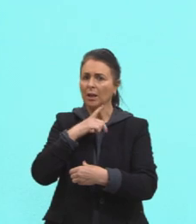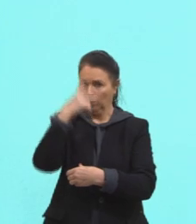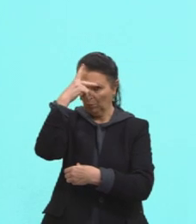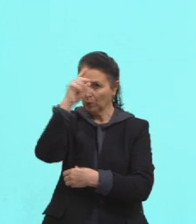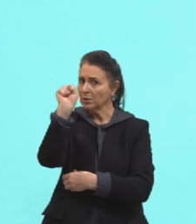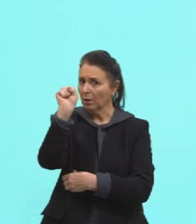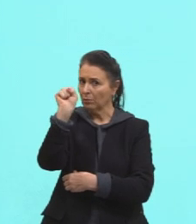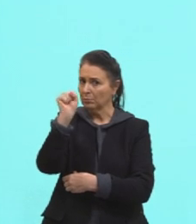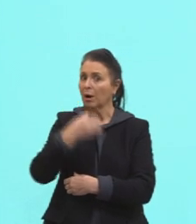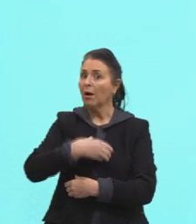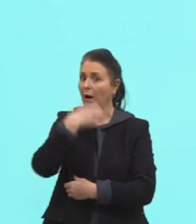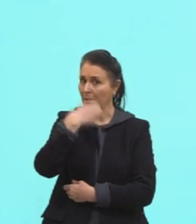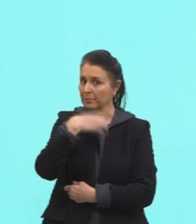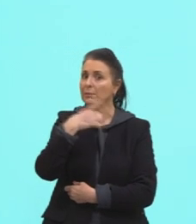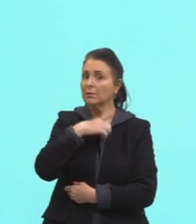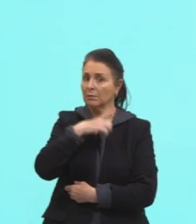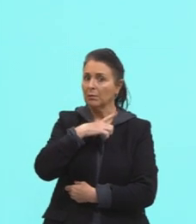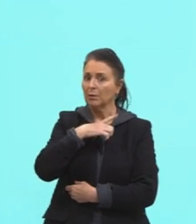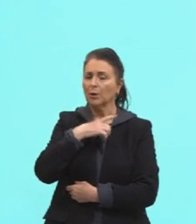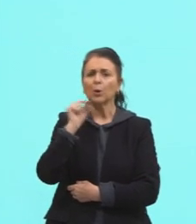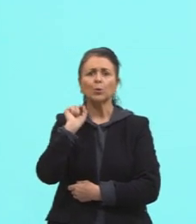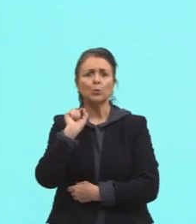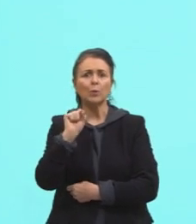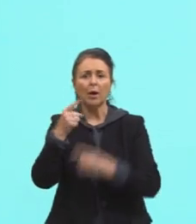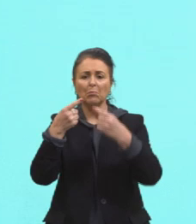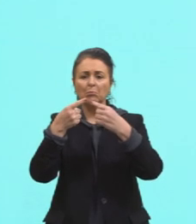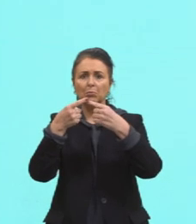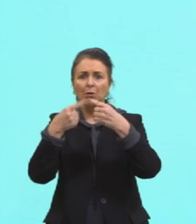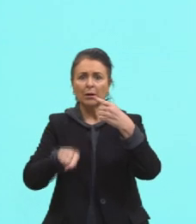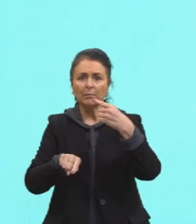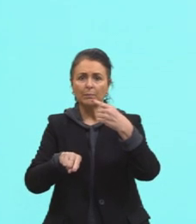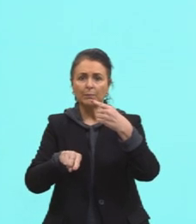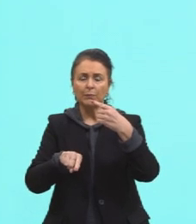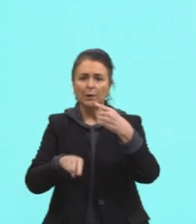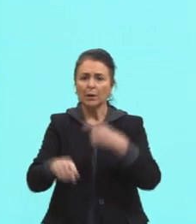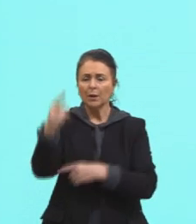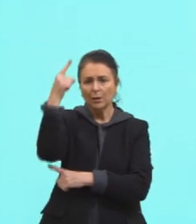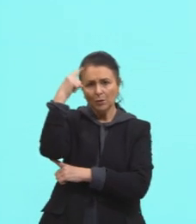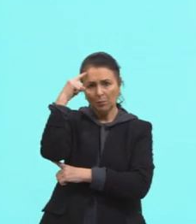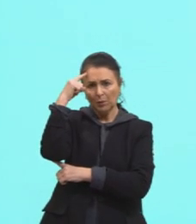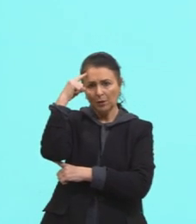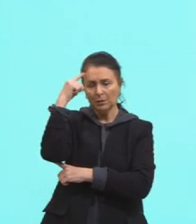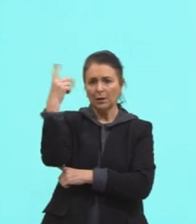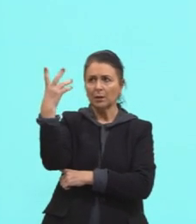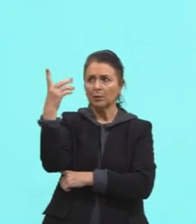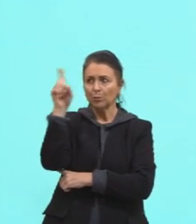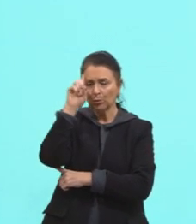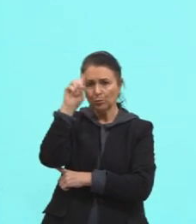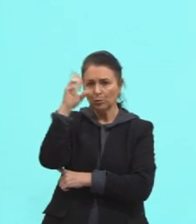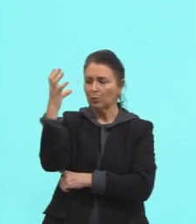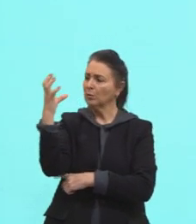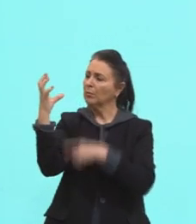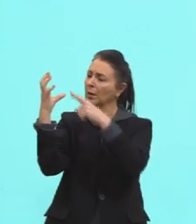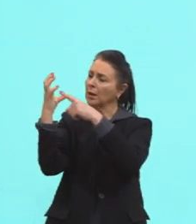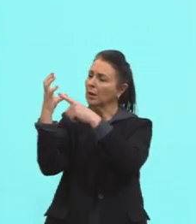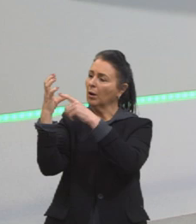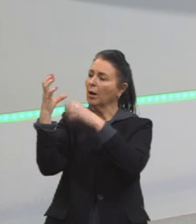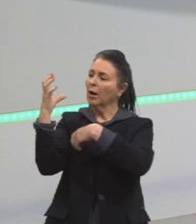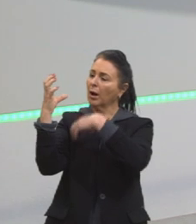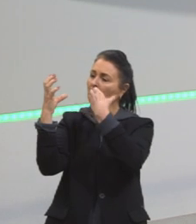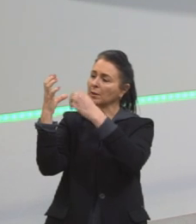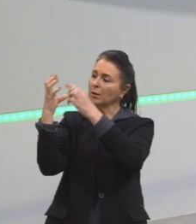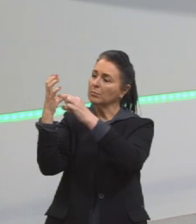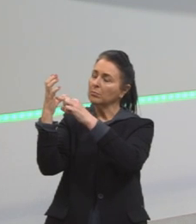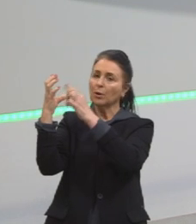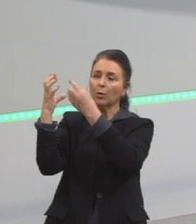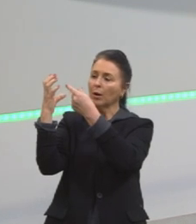potencial de que de cair né a gente pensa em potencial nosso termo do dia a dia né a gente costuma falar quando